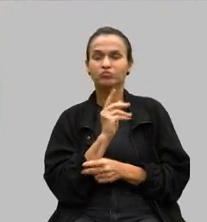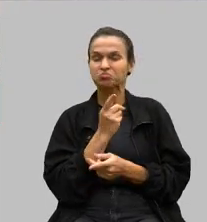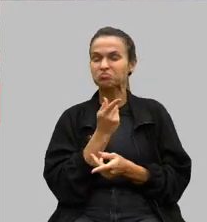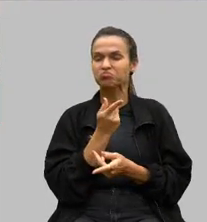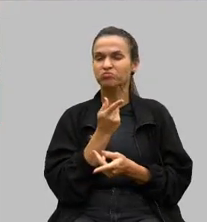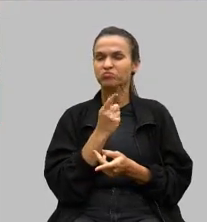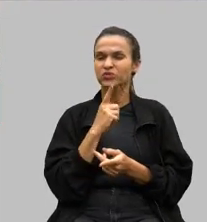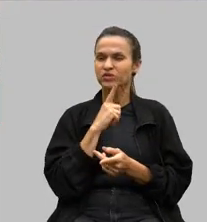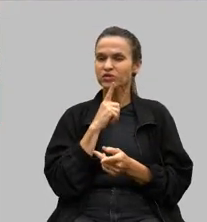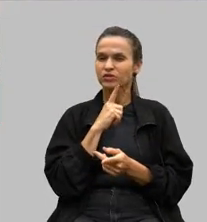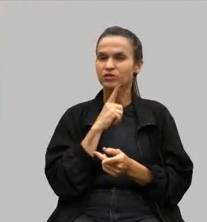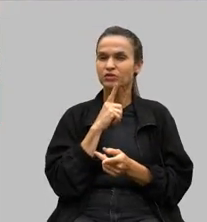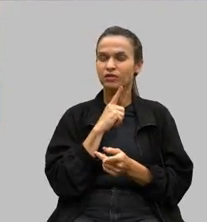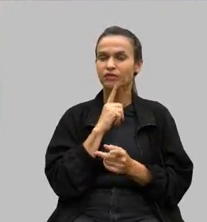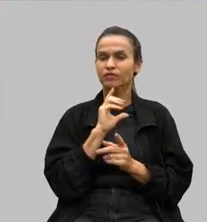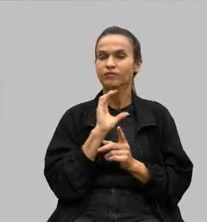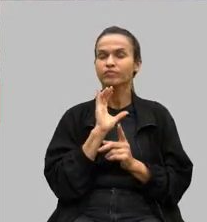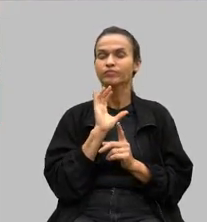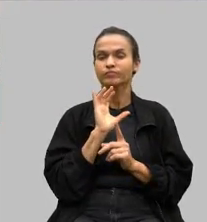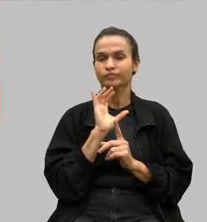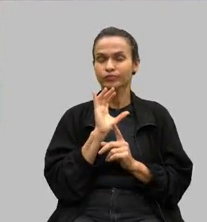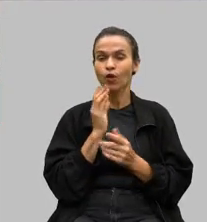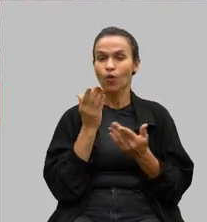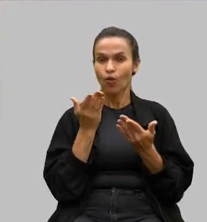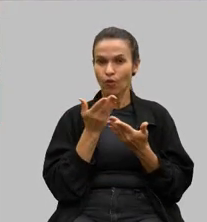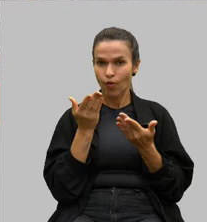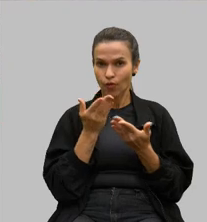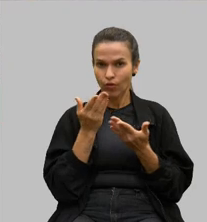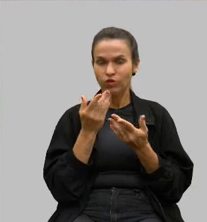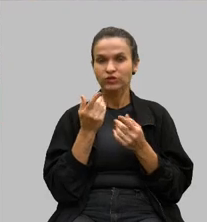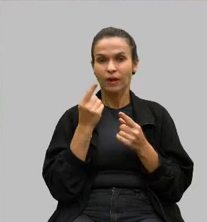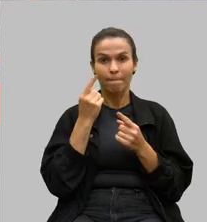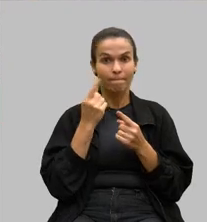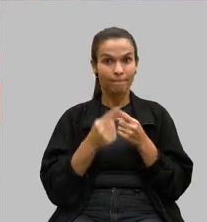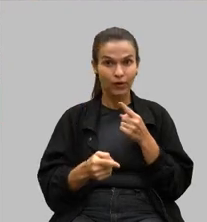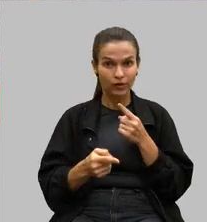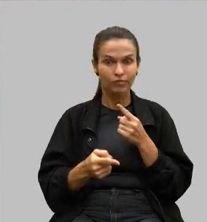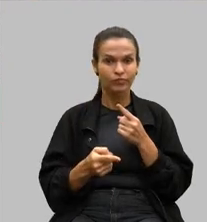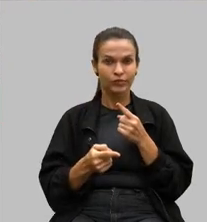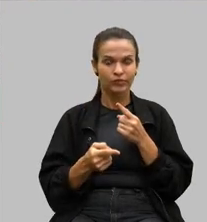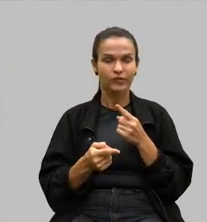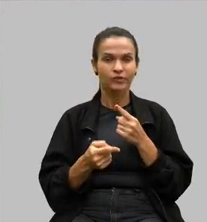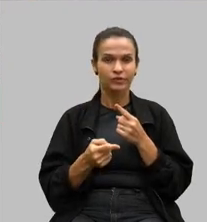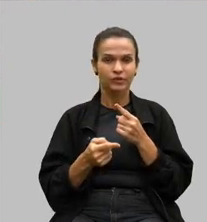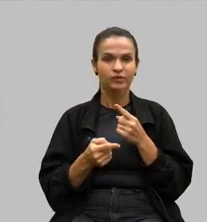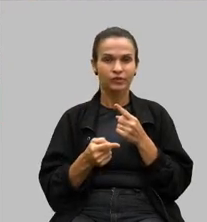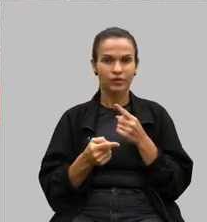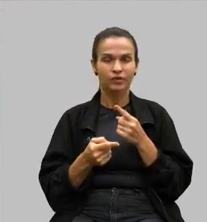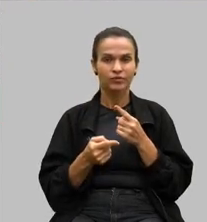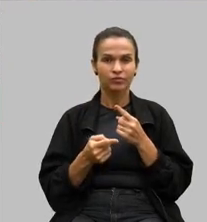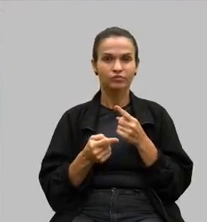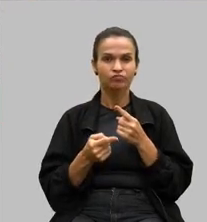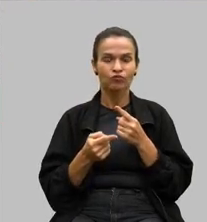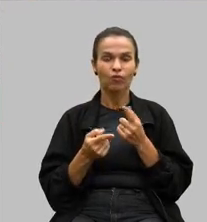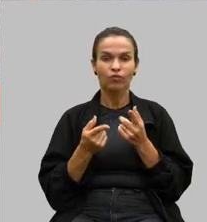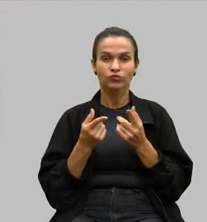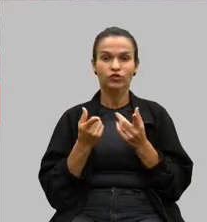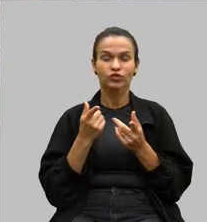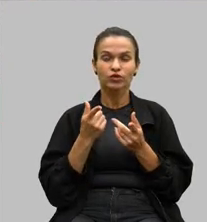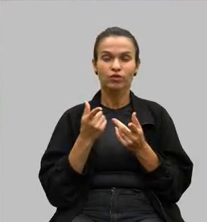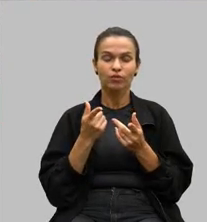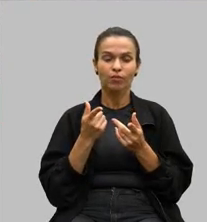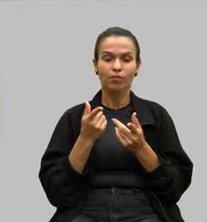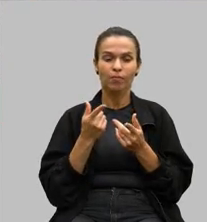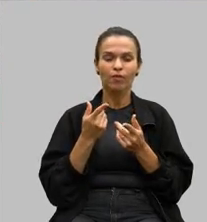a Tamisa que hoje está proibida de se instalar na Serra do Curral se